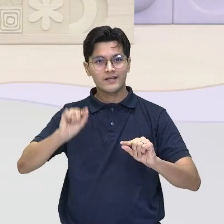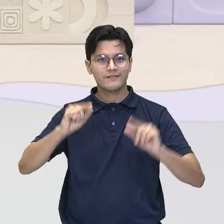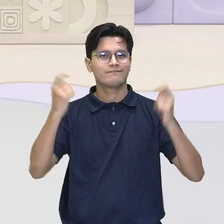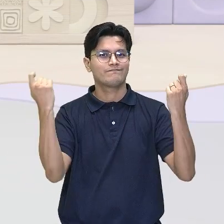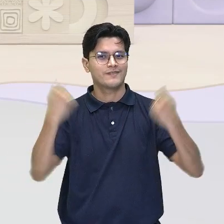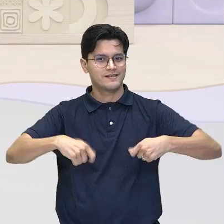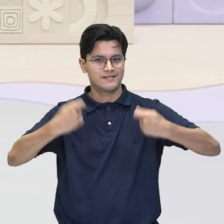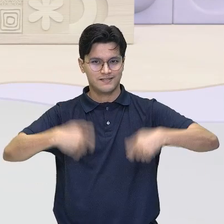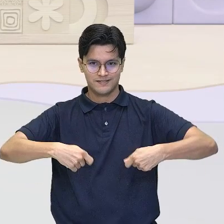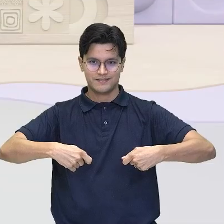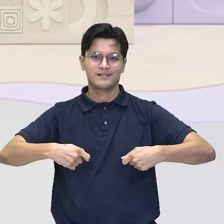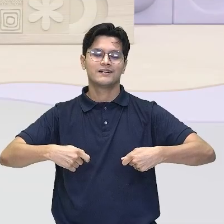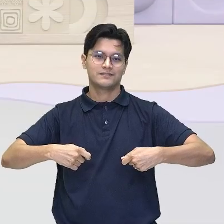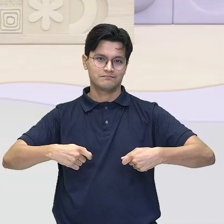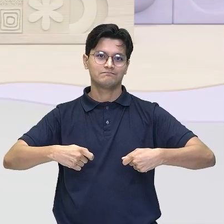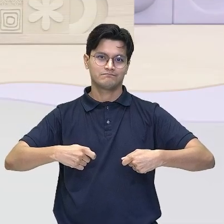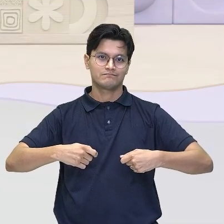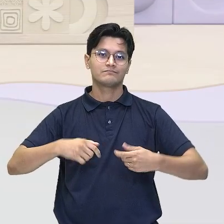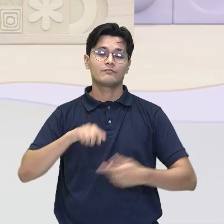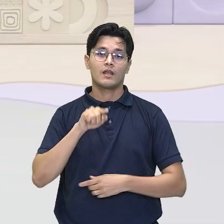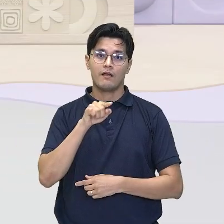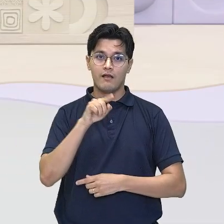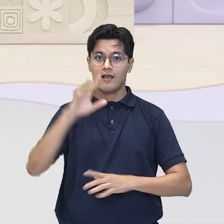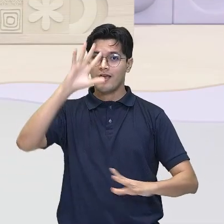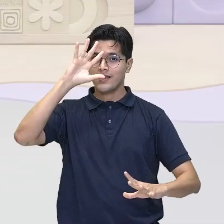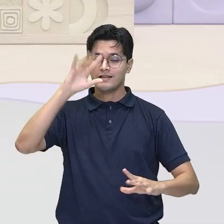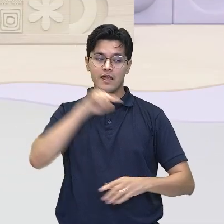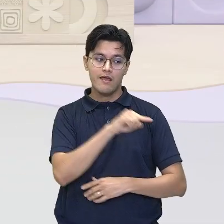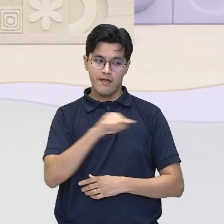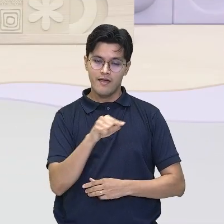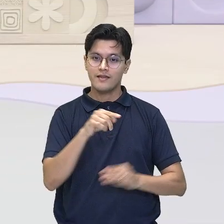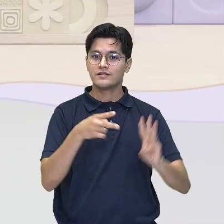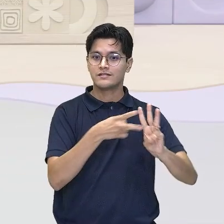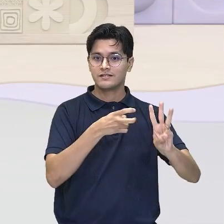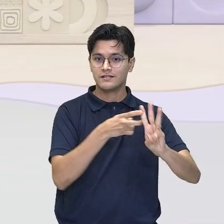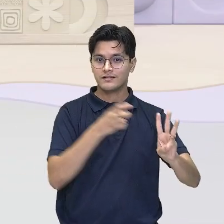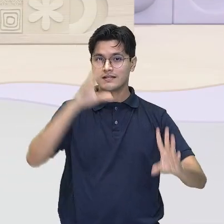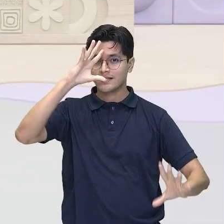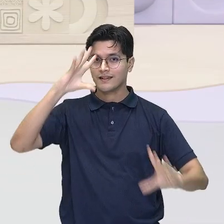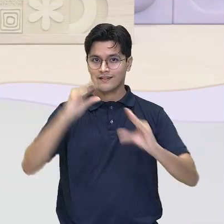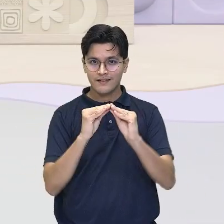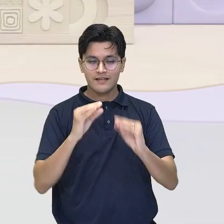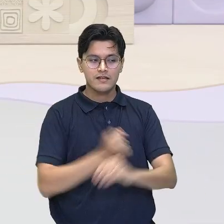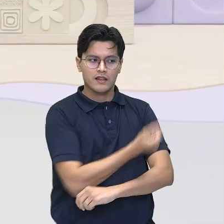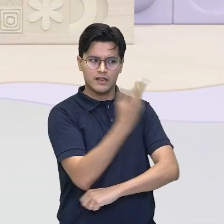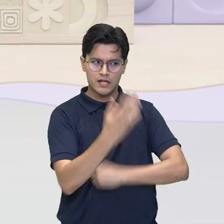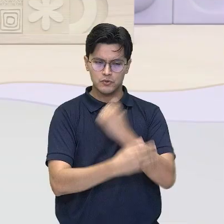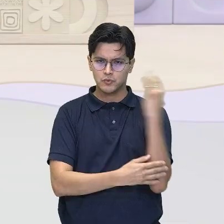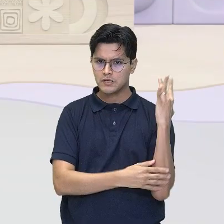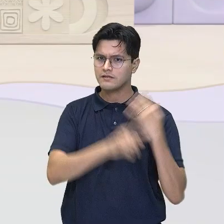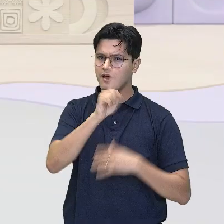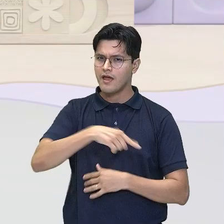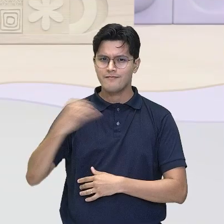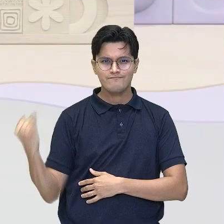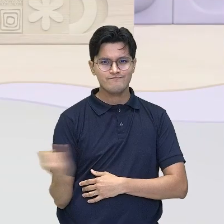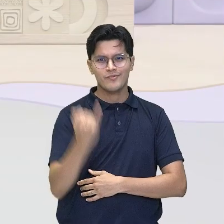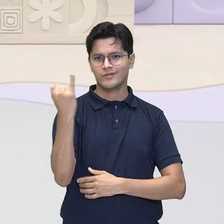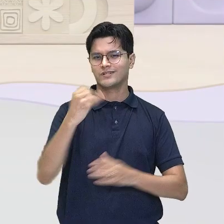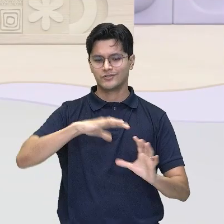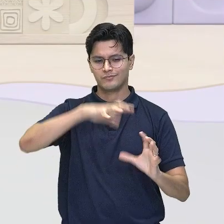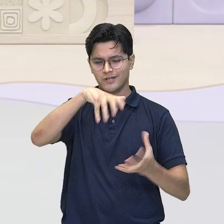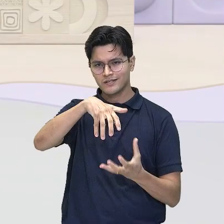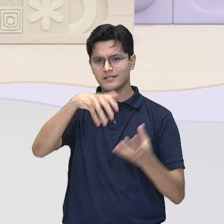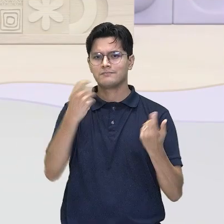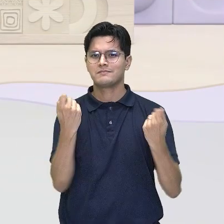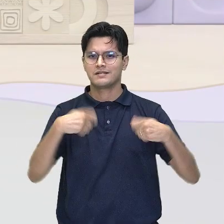necessidade. Sem a natureza na sua plenitude, não há vida no planeta. A própria humanidade ela é dependente